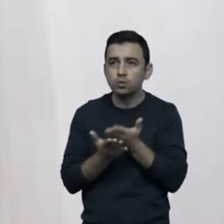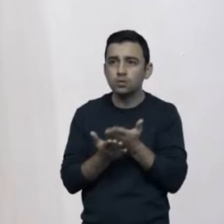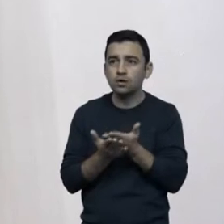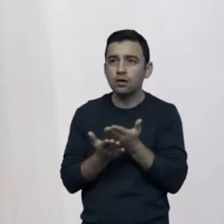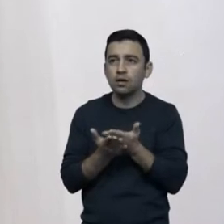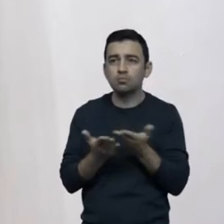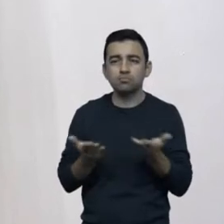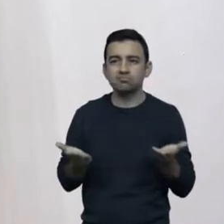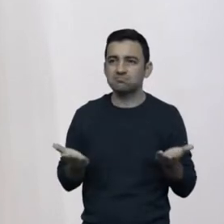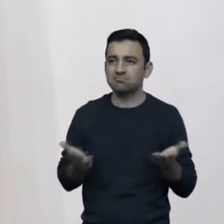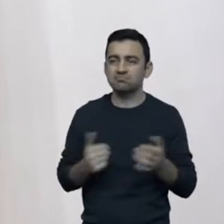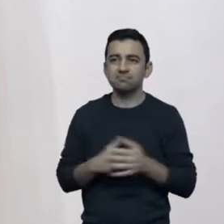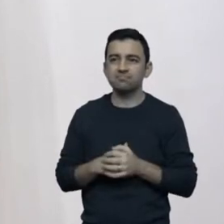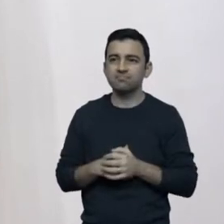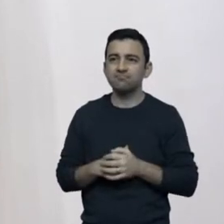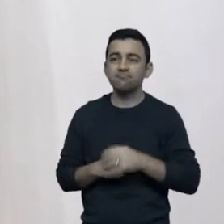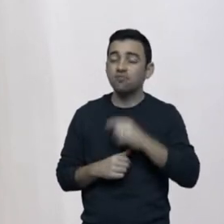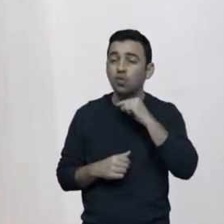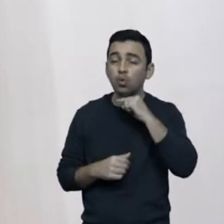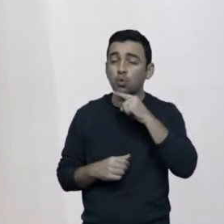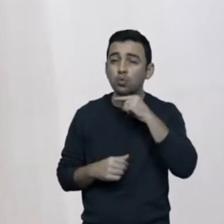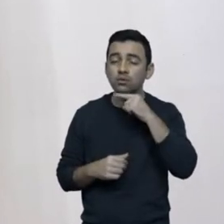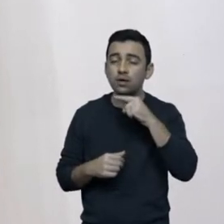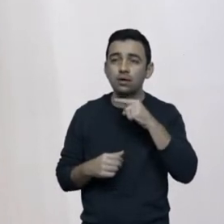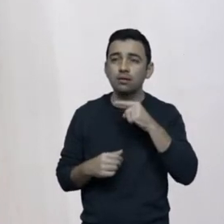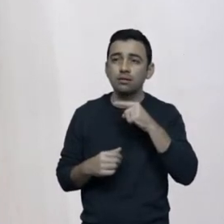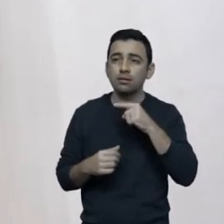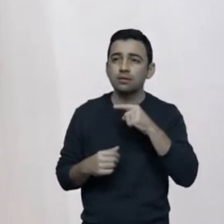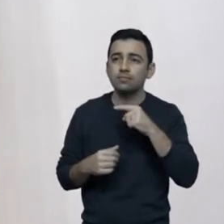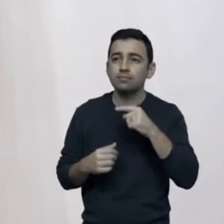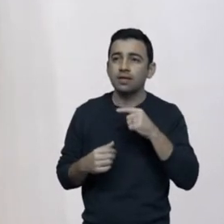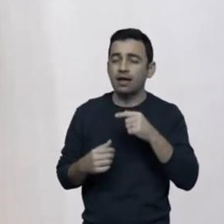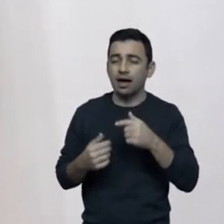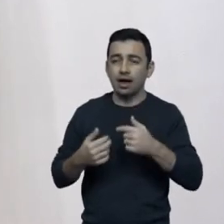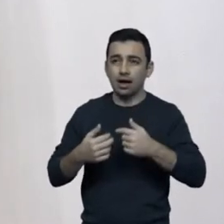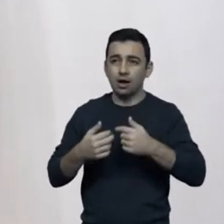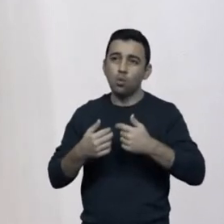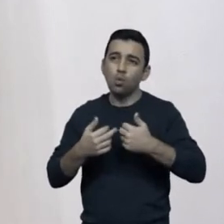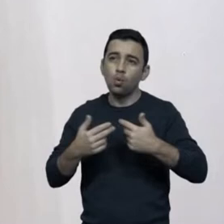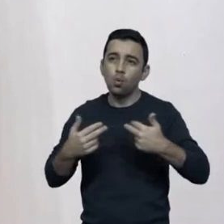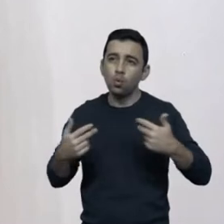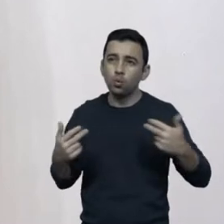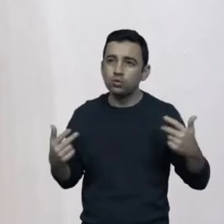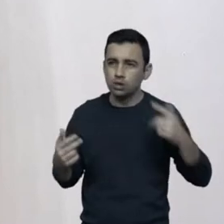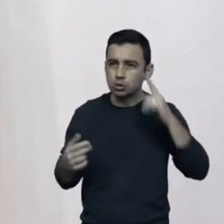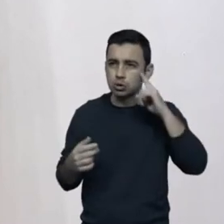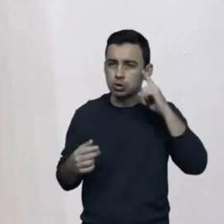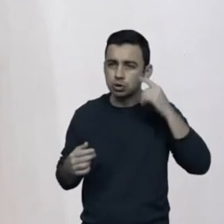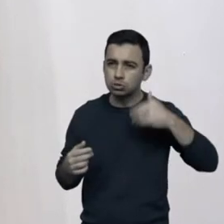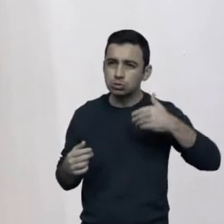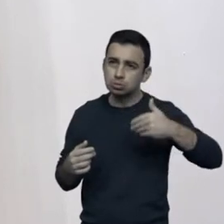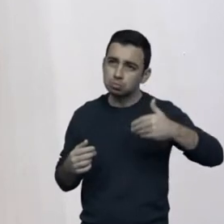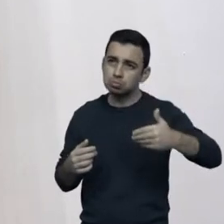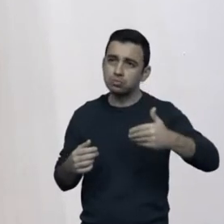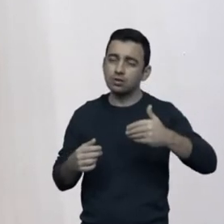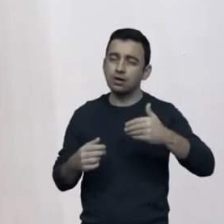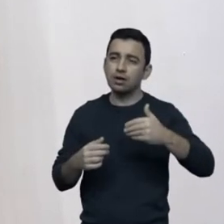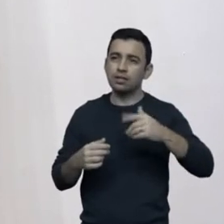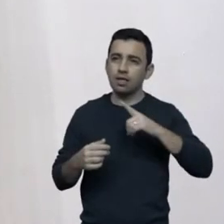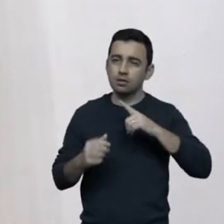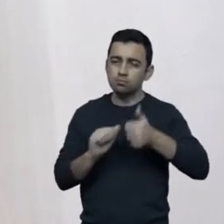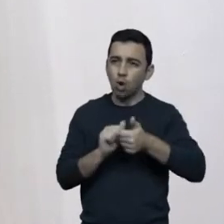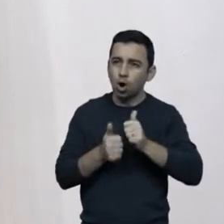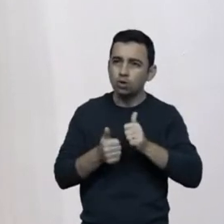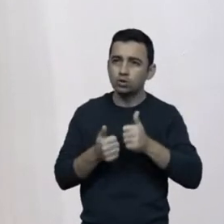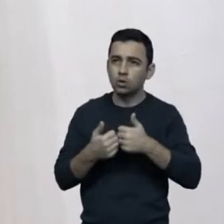deputado, não conseguem estudar, não conseguem ter as suas atividades esportivas, que as crianças normalmente têm e